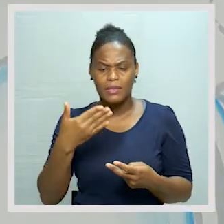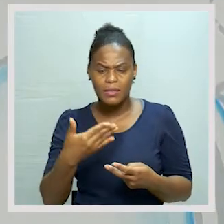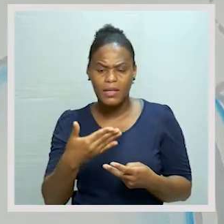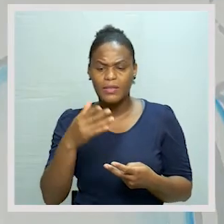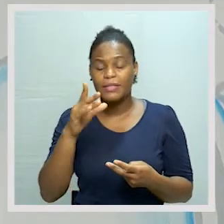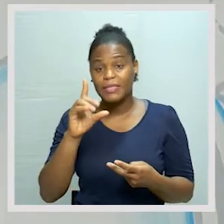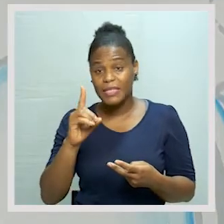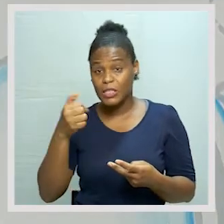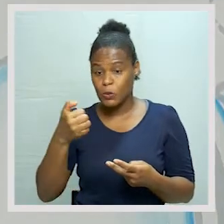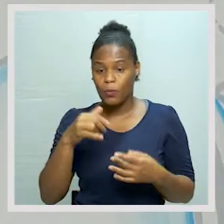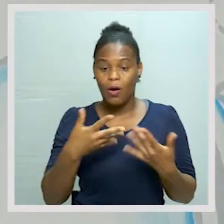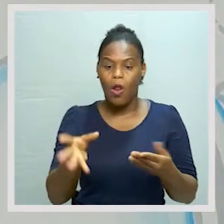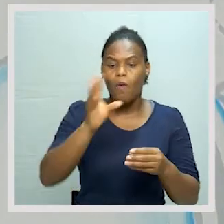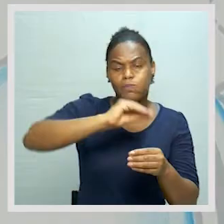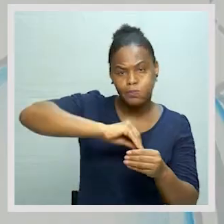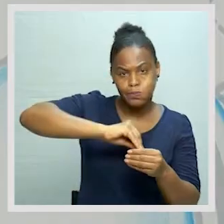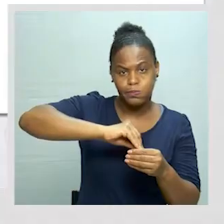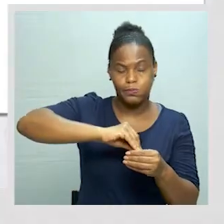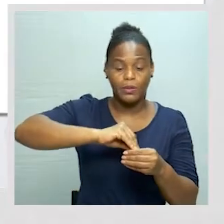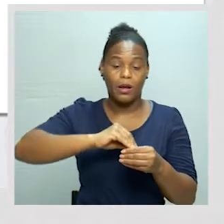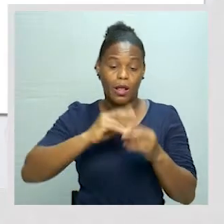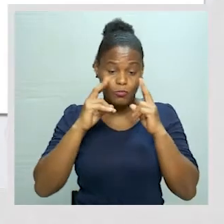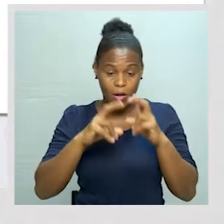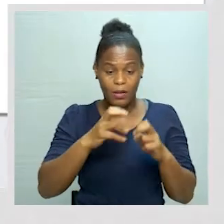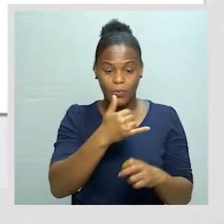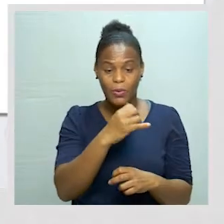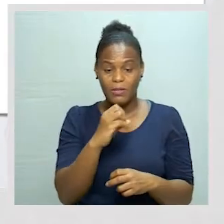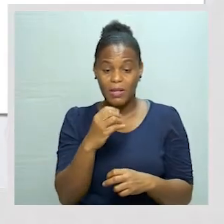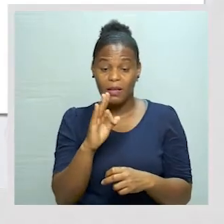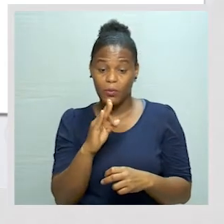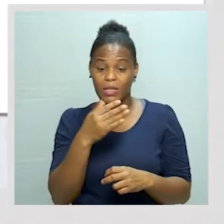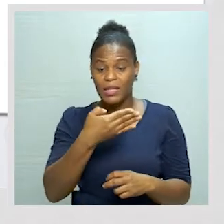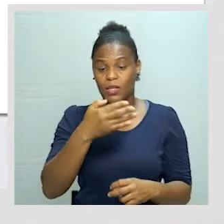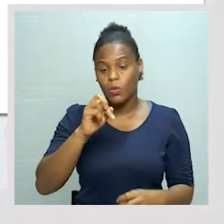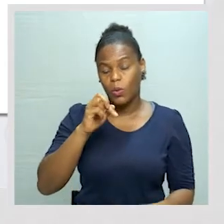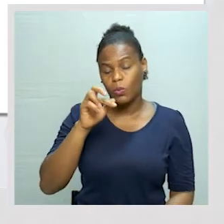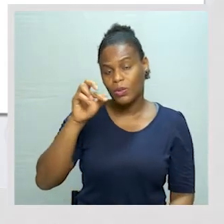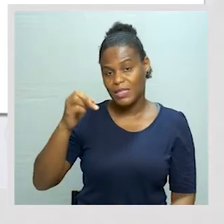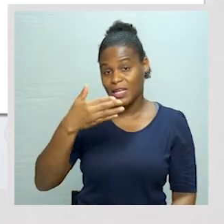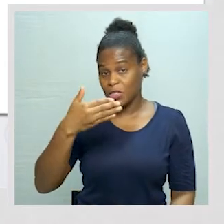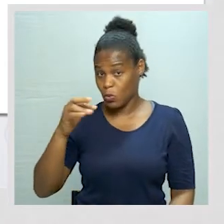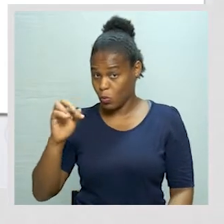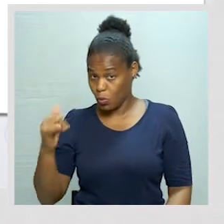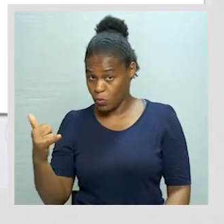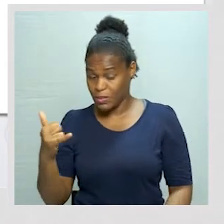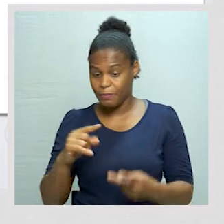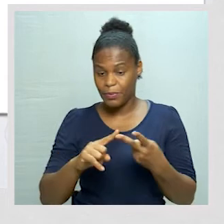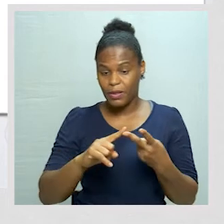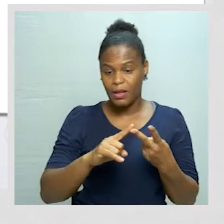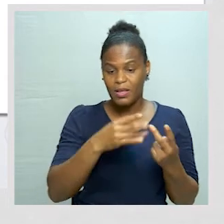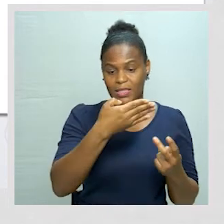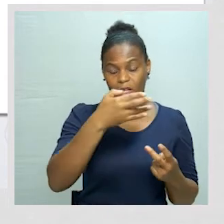64.165. E o excedente bruto de exploração? Em 2014, 78.812, passando